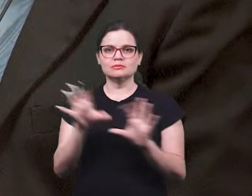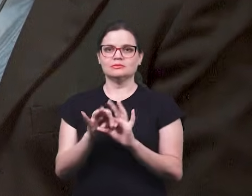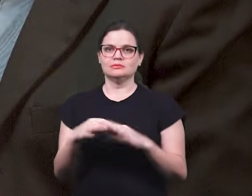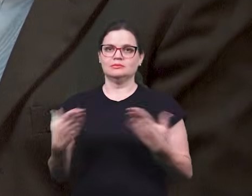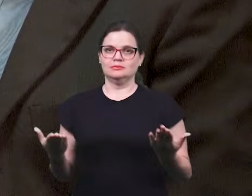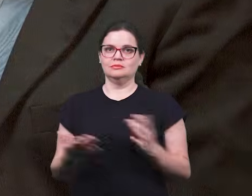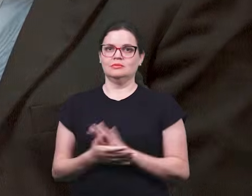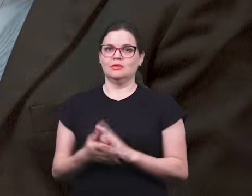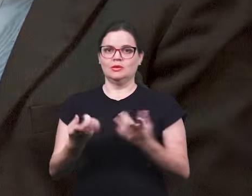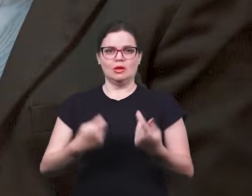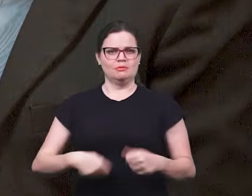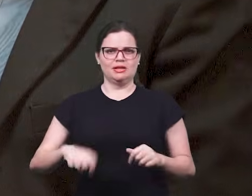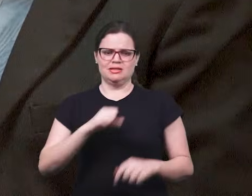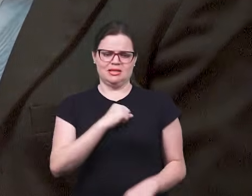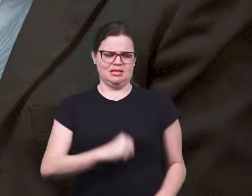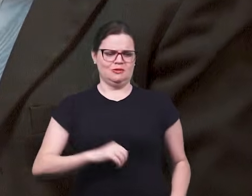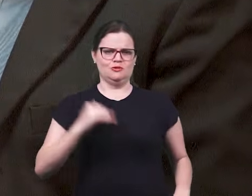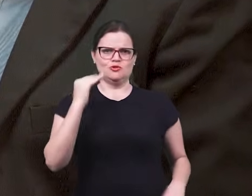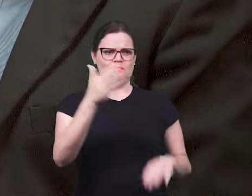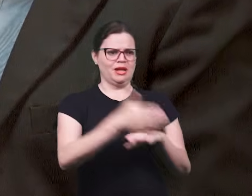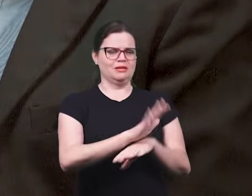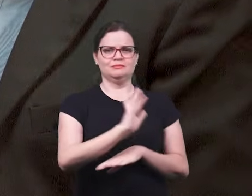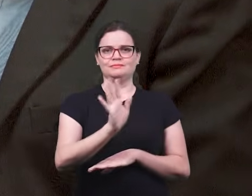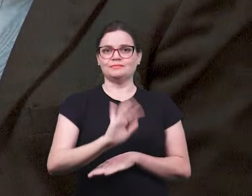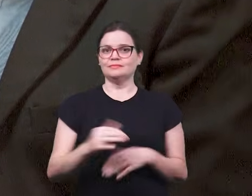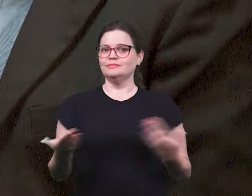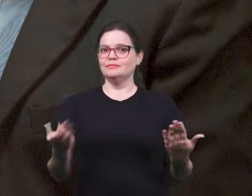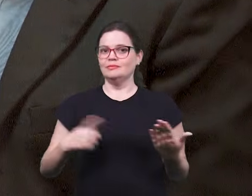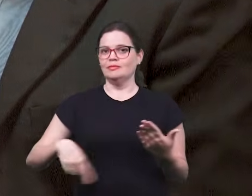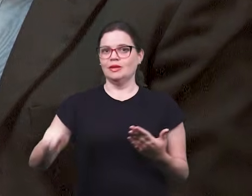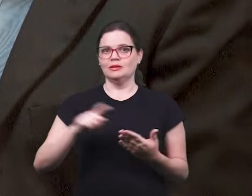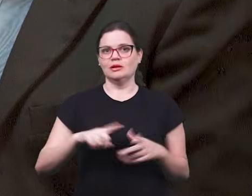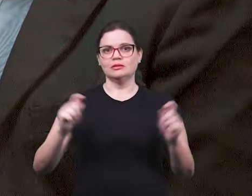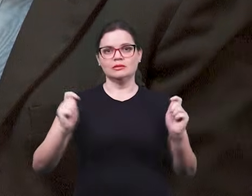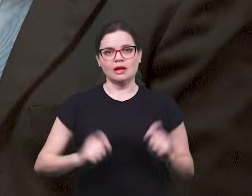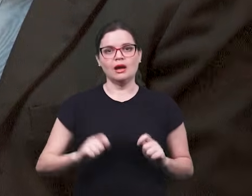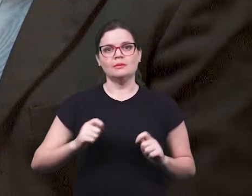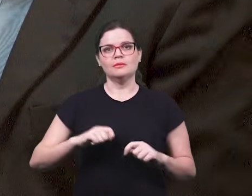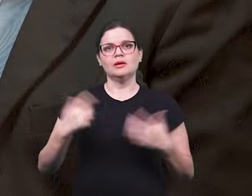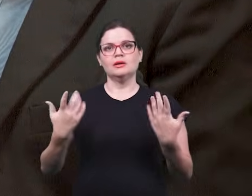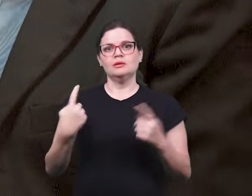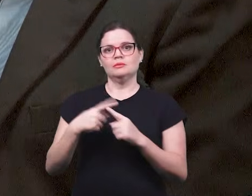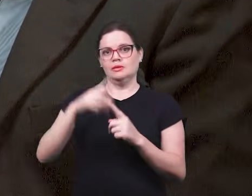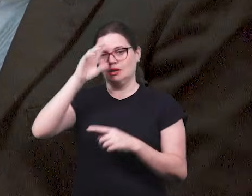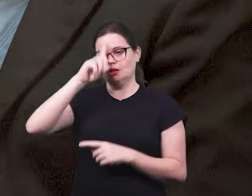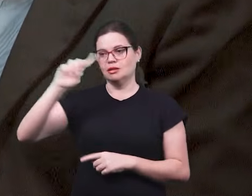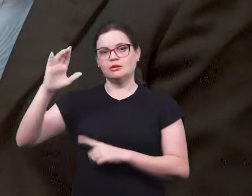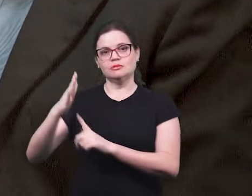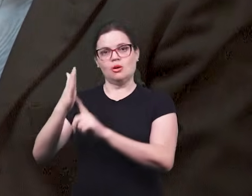não é um sumo sacerdote. Hoje algumas pessoas têm de fazer tudo como Deus estabeleceu, como Deus